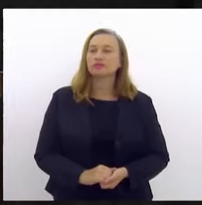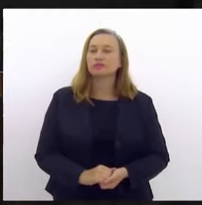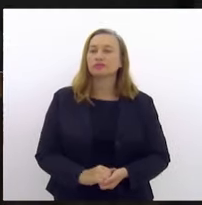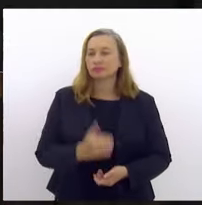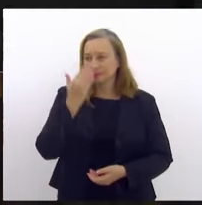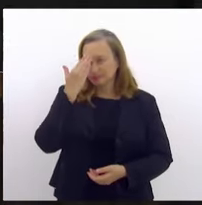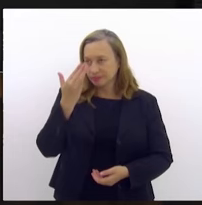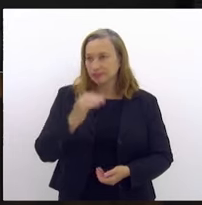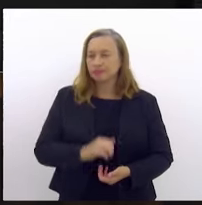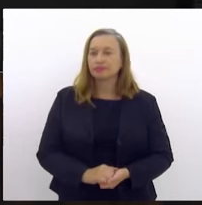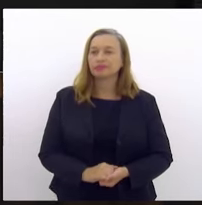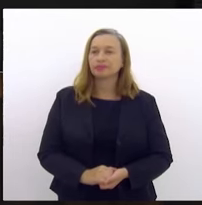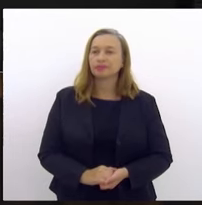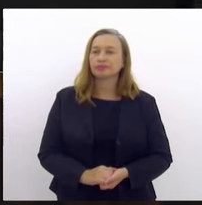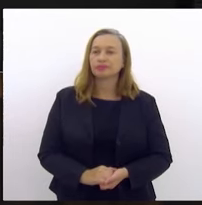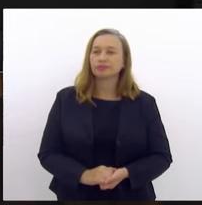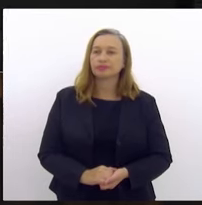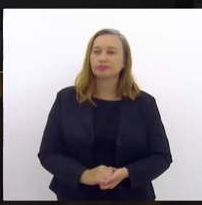Obrigado.